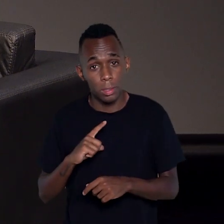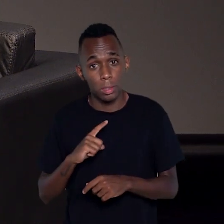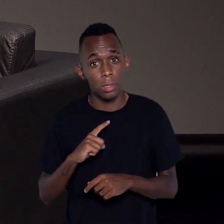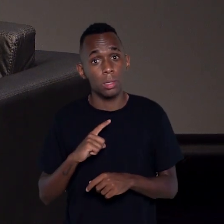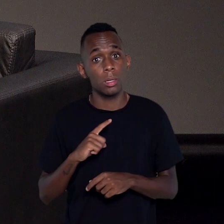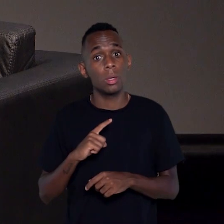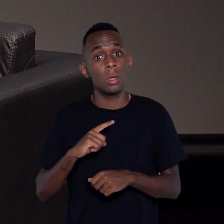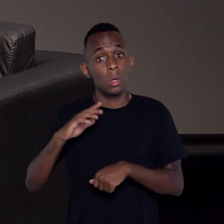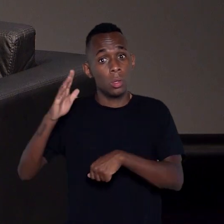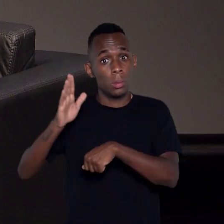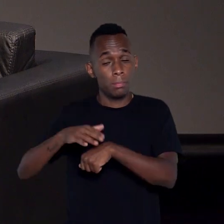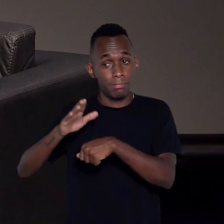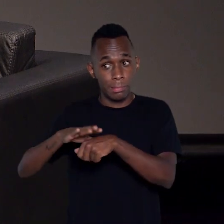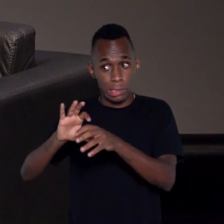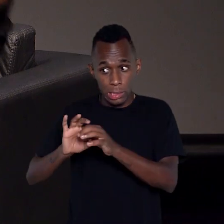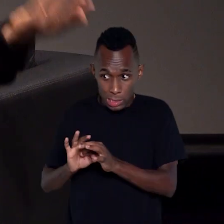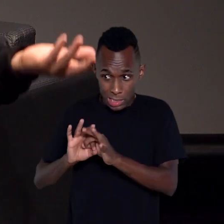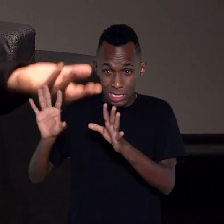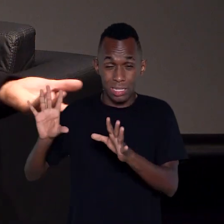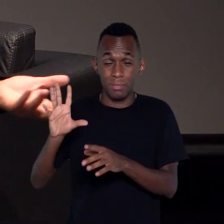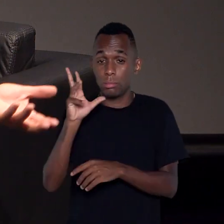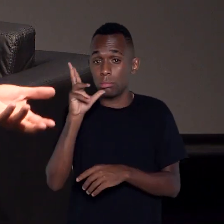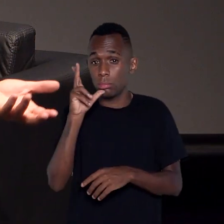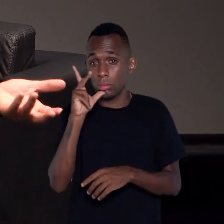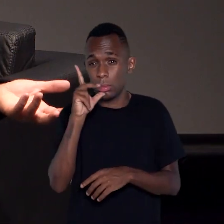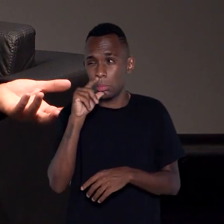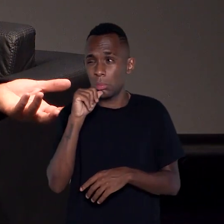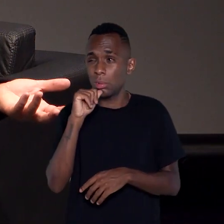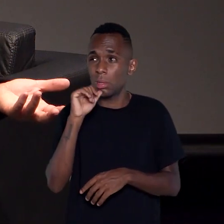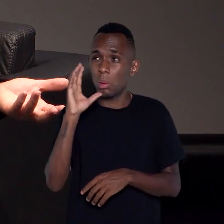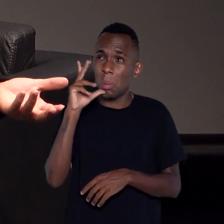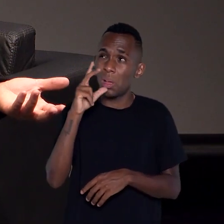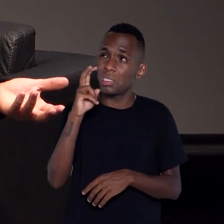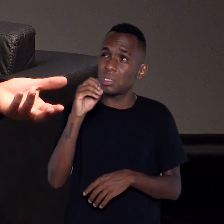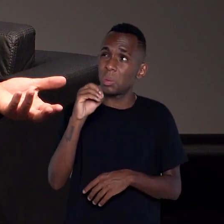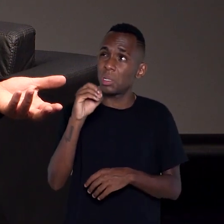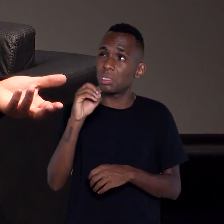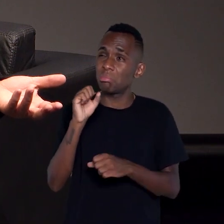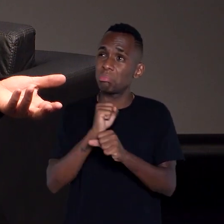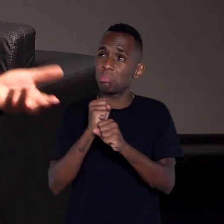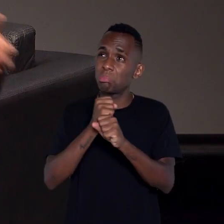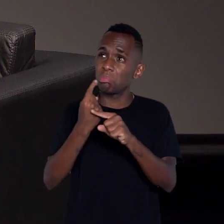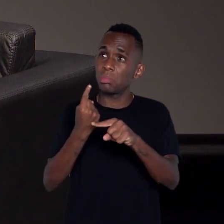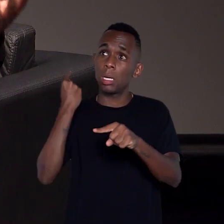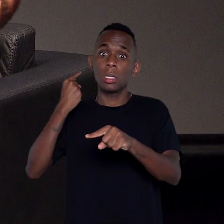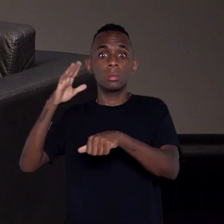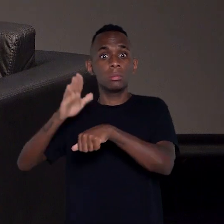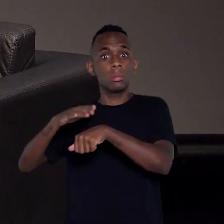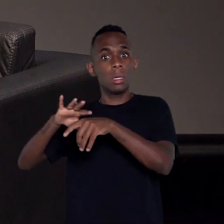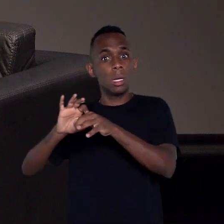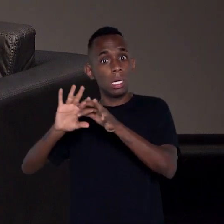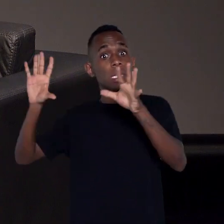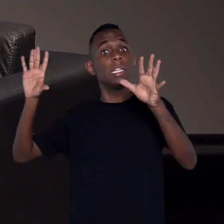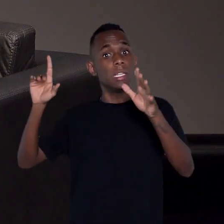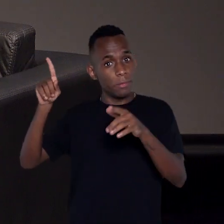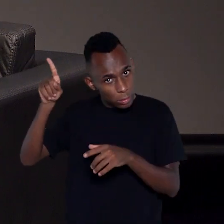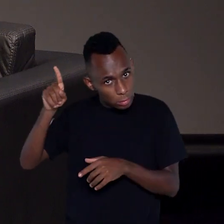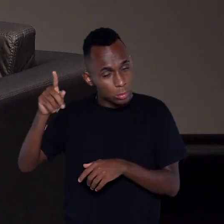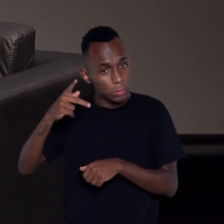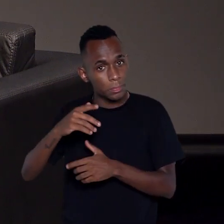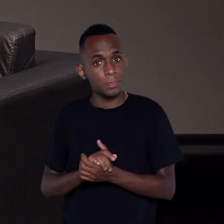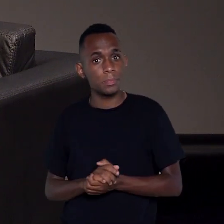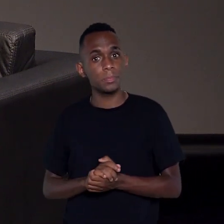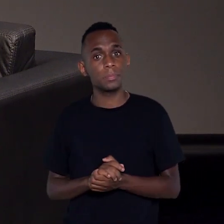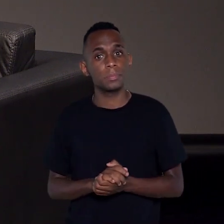esses países tiveram uma independência muito tardia, há pouco mais de... Acho que nem tem 50 anos ainda, né, que se